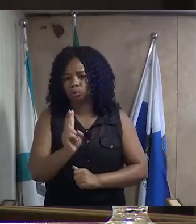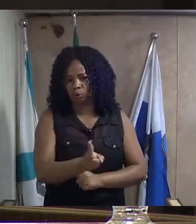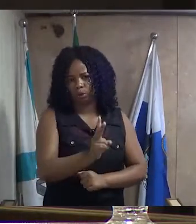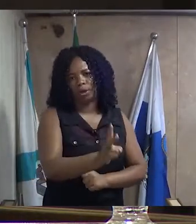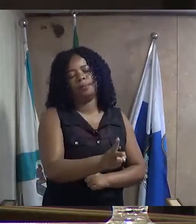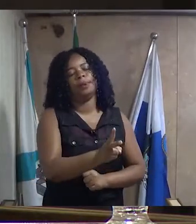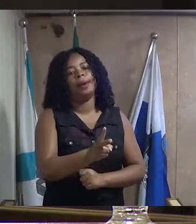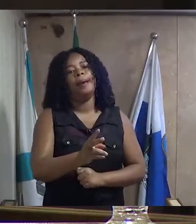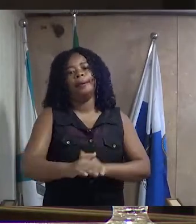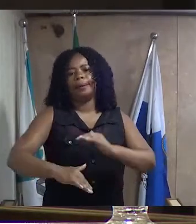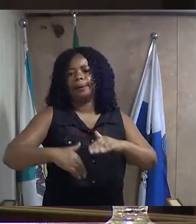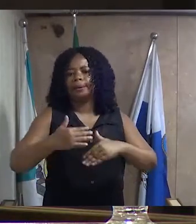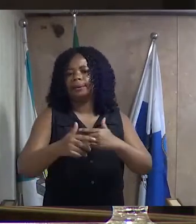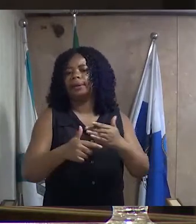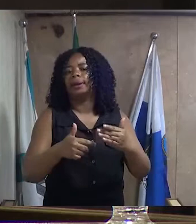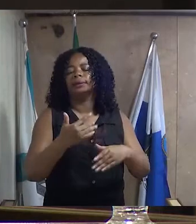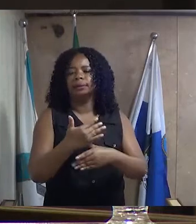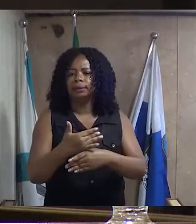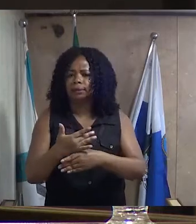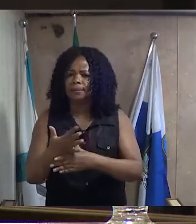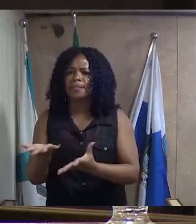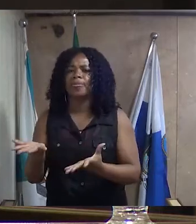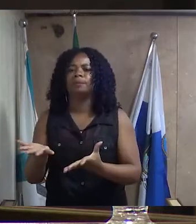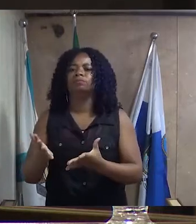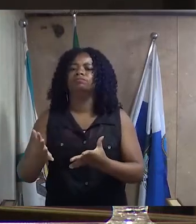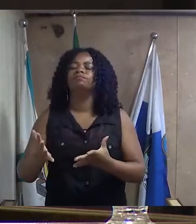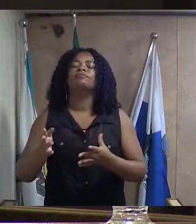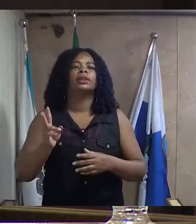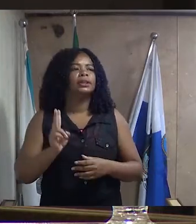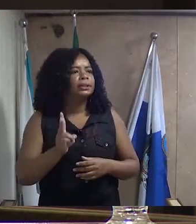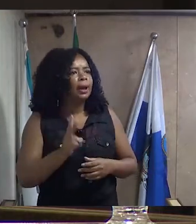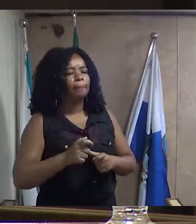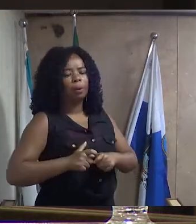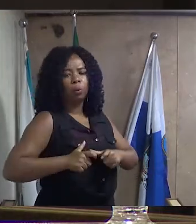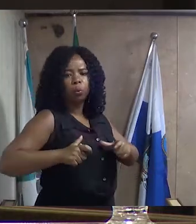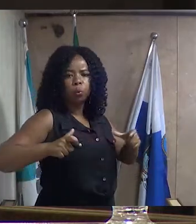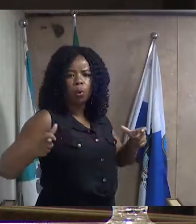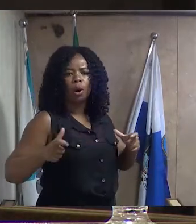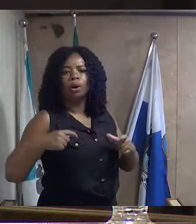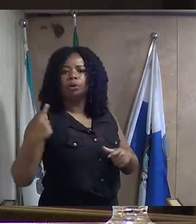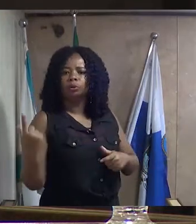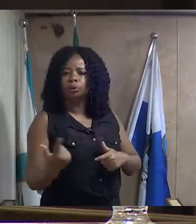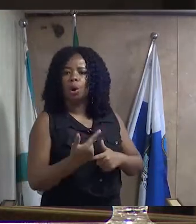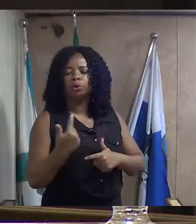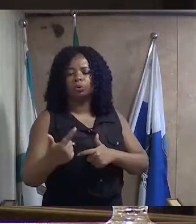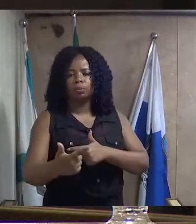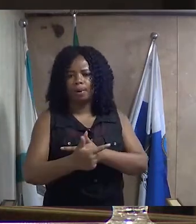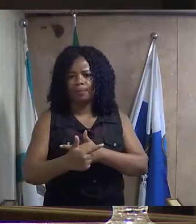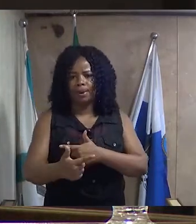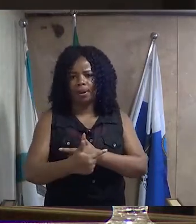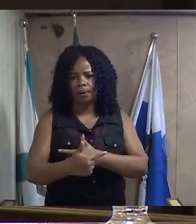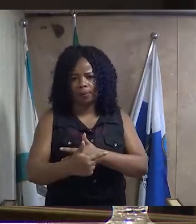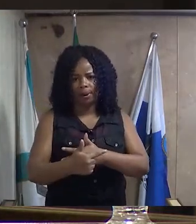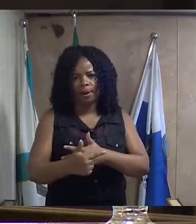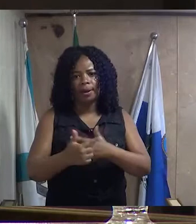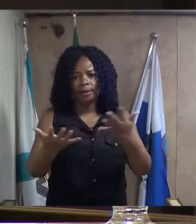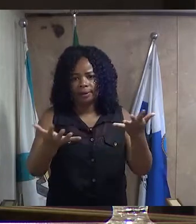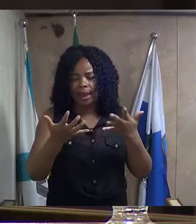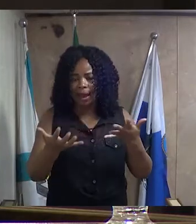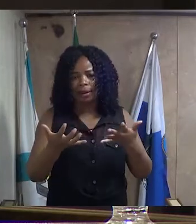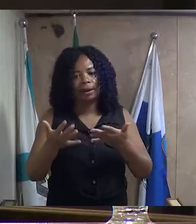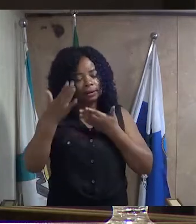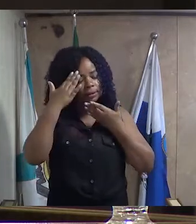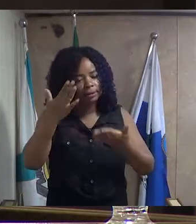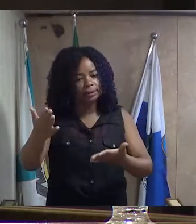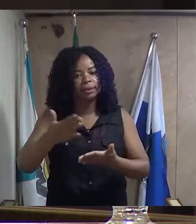cidade possa crescer, desenvolver, e esse é o nosso papel. E eu quero agradecer a todos vocês e uma boa